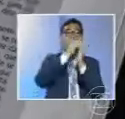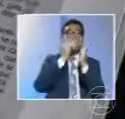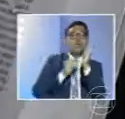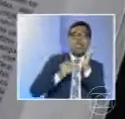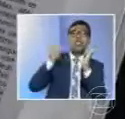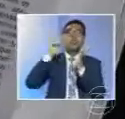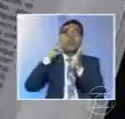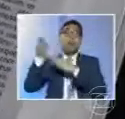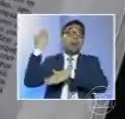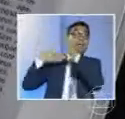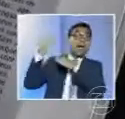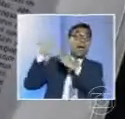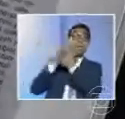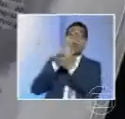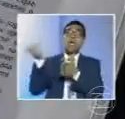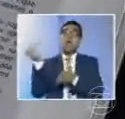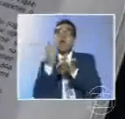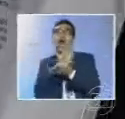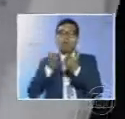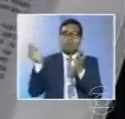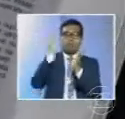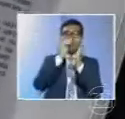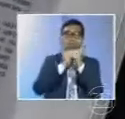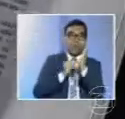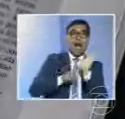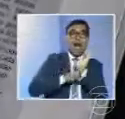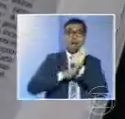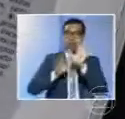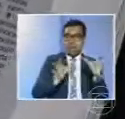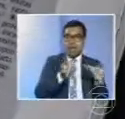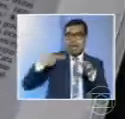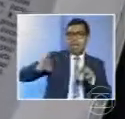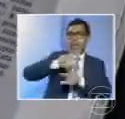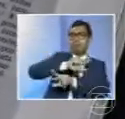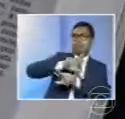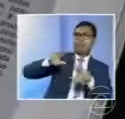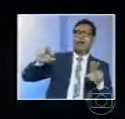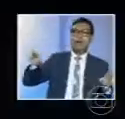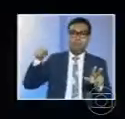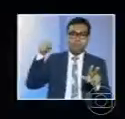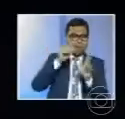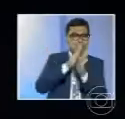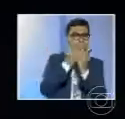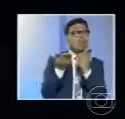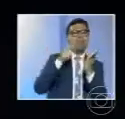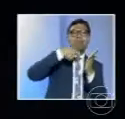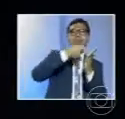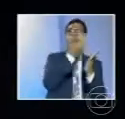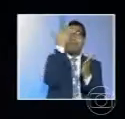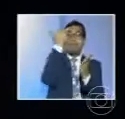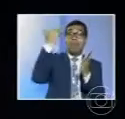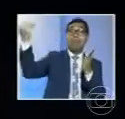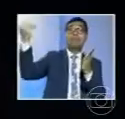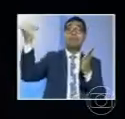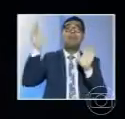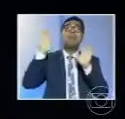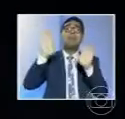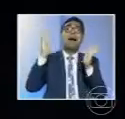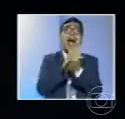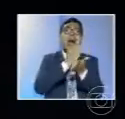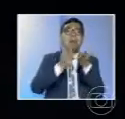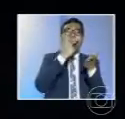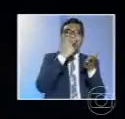reúne textos novos e antigos, que se tornaram o guia de várias religiões. Um livro tão famoso, mas que durante